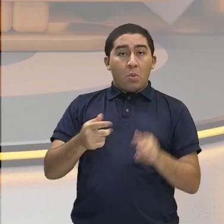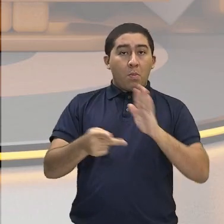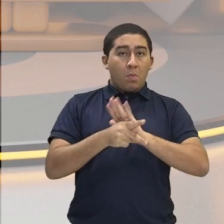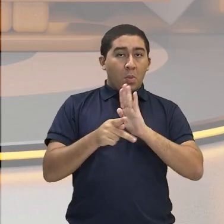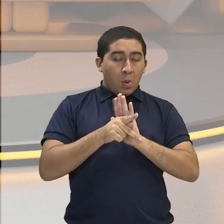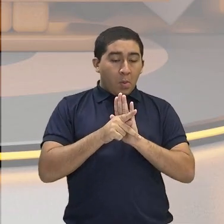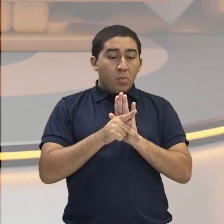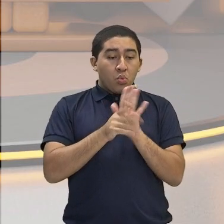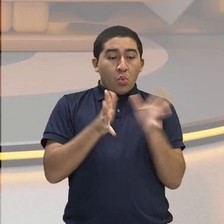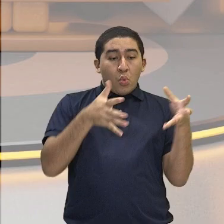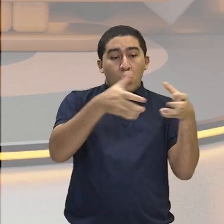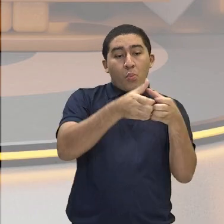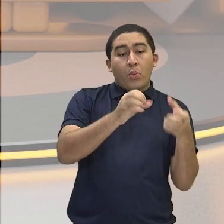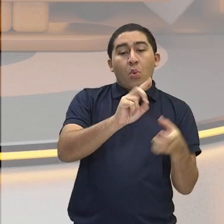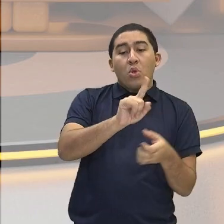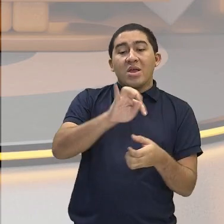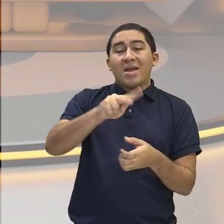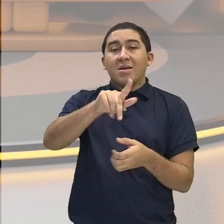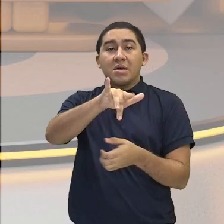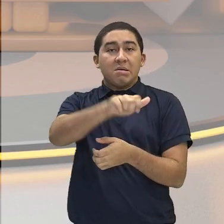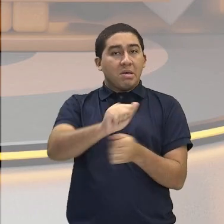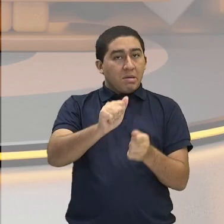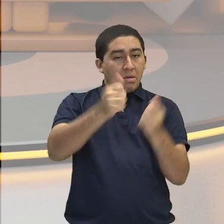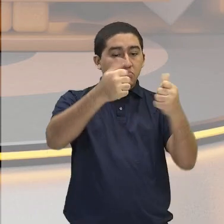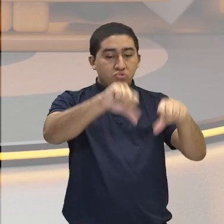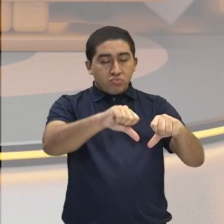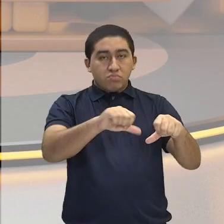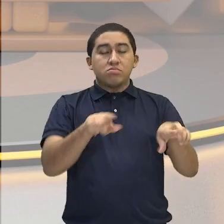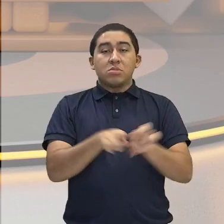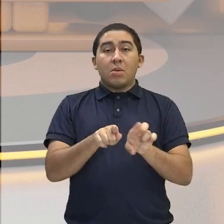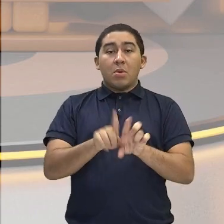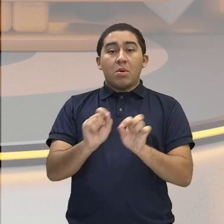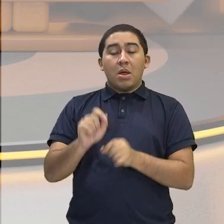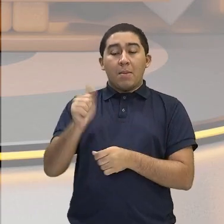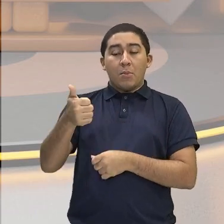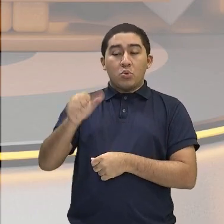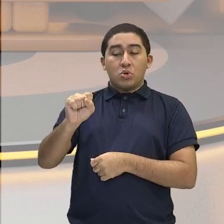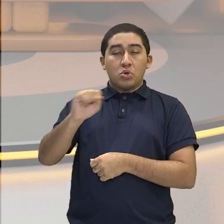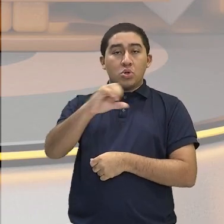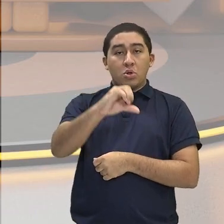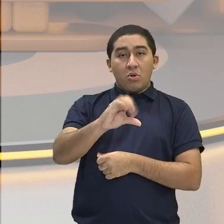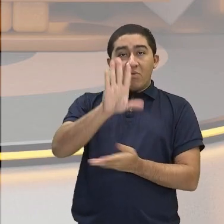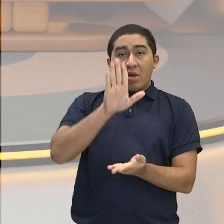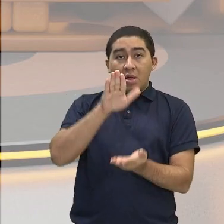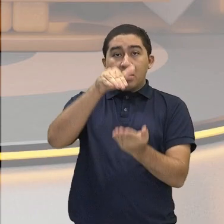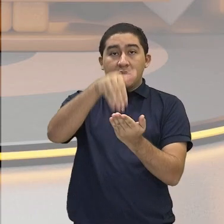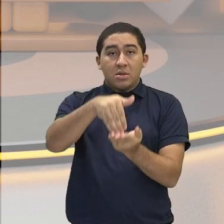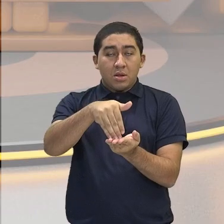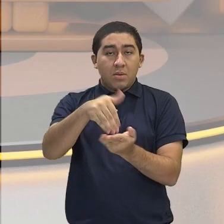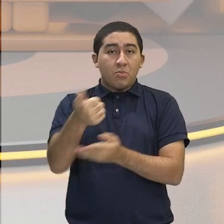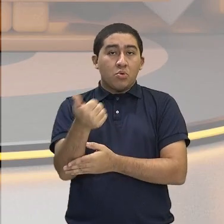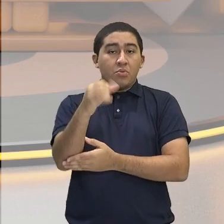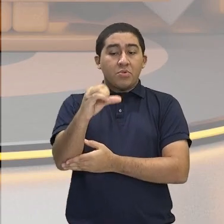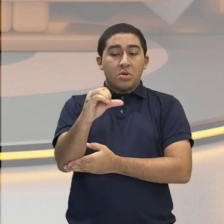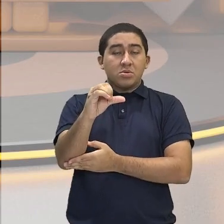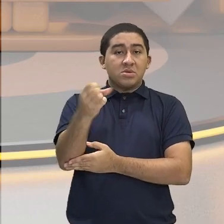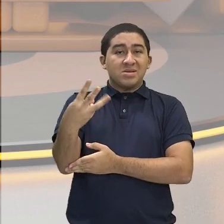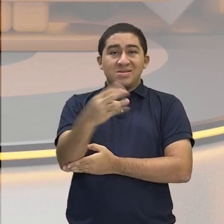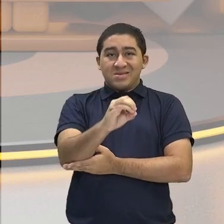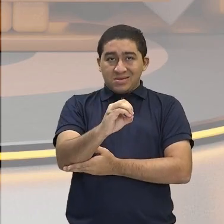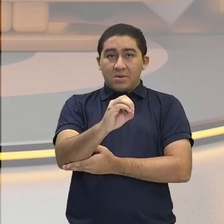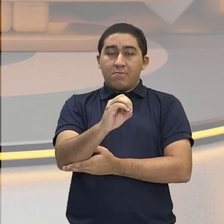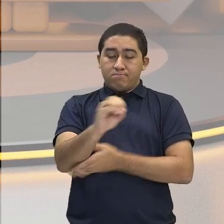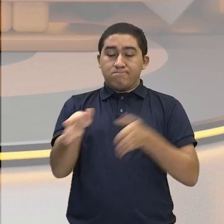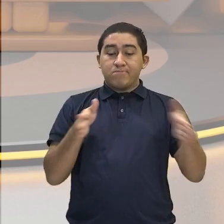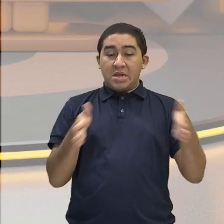oligárquico. Então, a Primeira República compreende entre os anos 1889 até 1930.